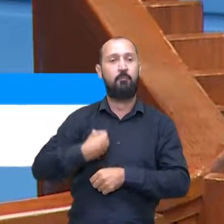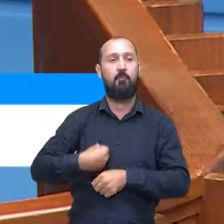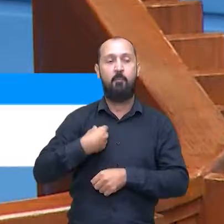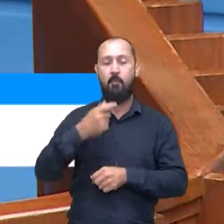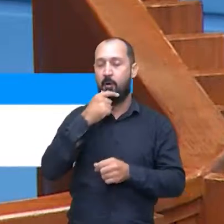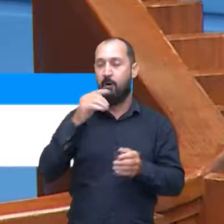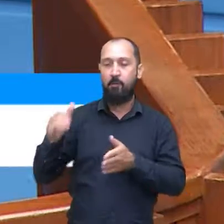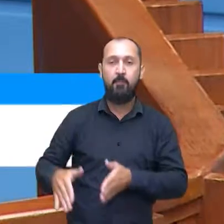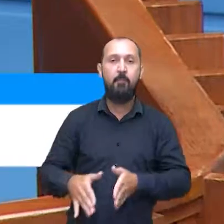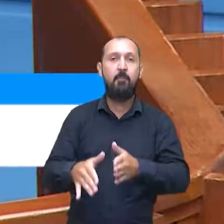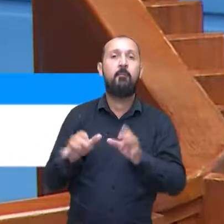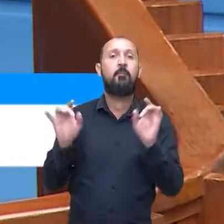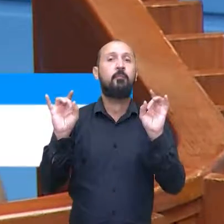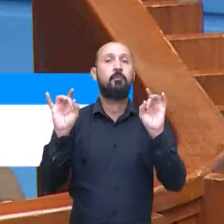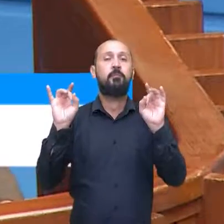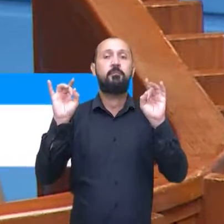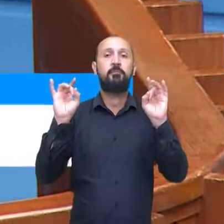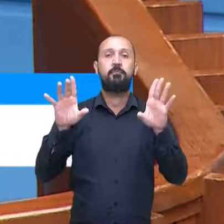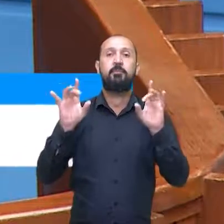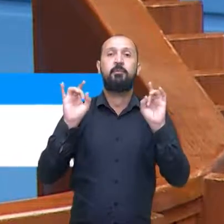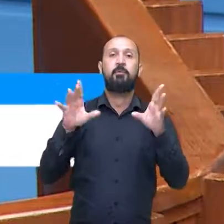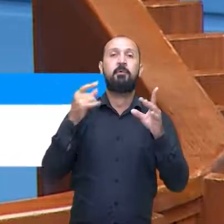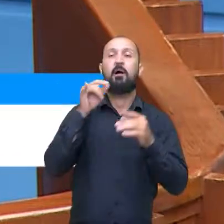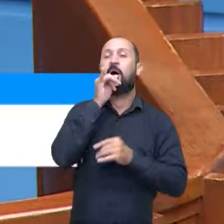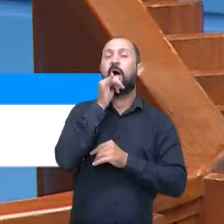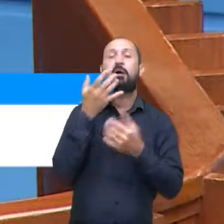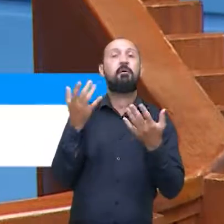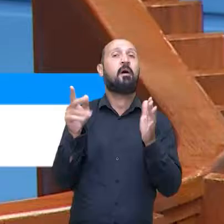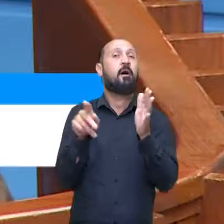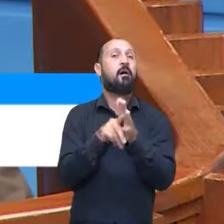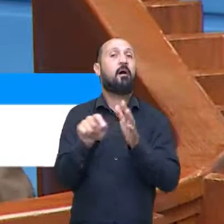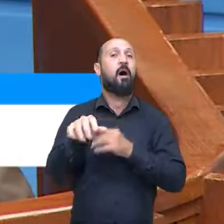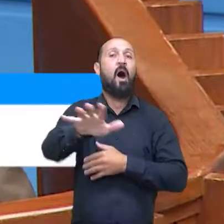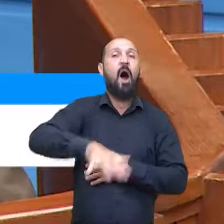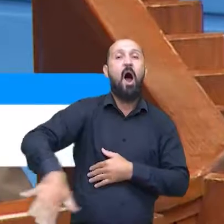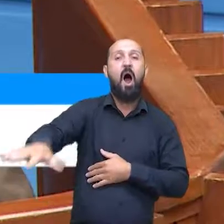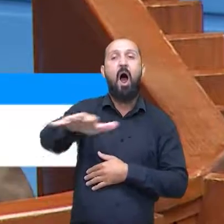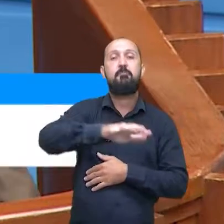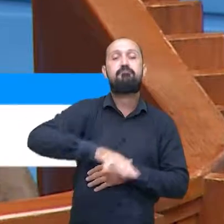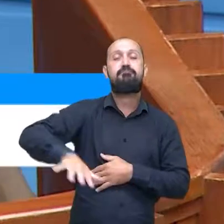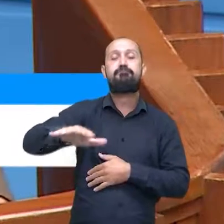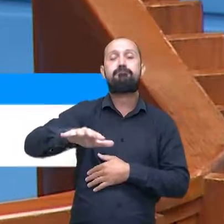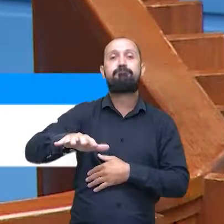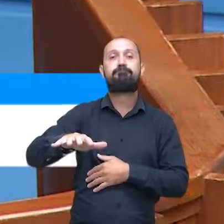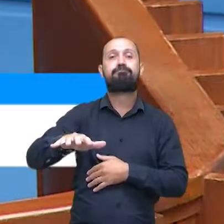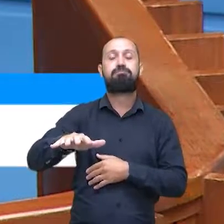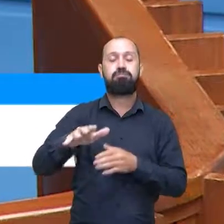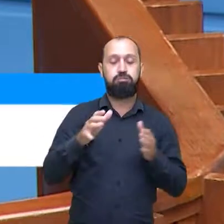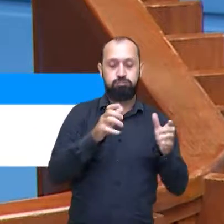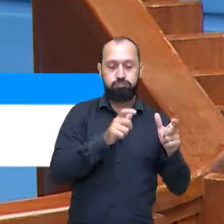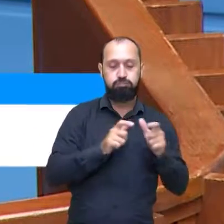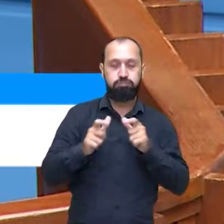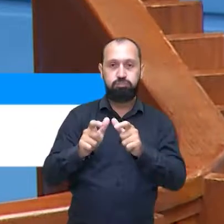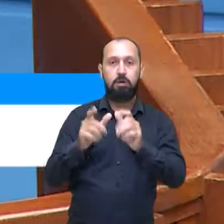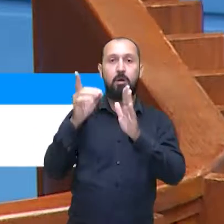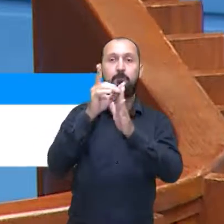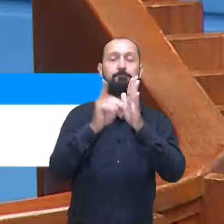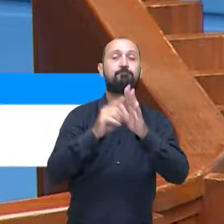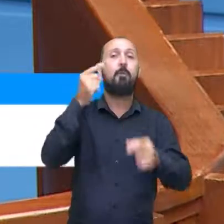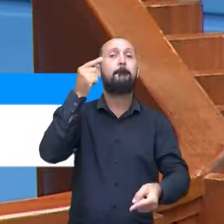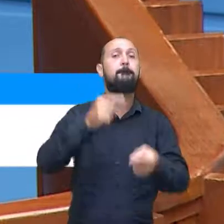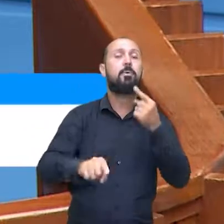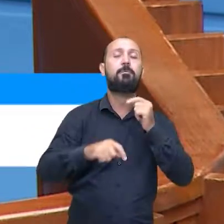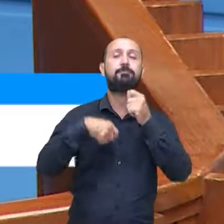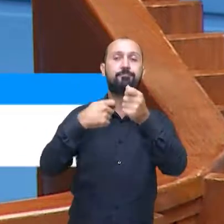na beira dos rios do Mato Grosso do Sul, em especial, aqui no caso específico aqui dos que estão nesses trechos